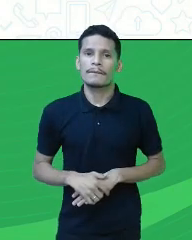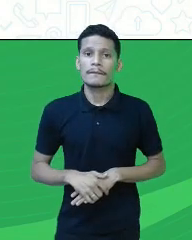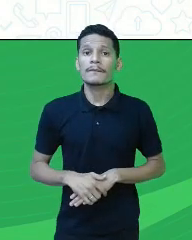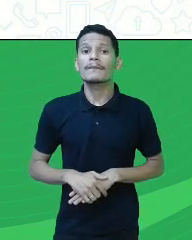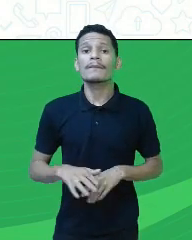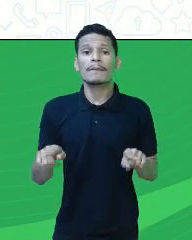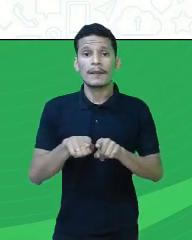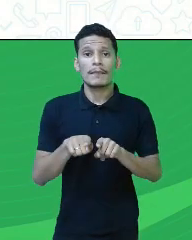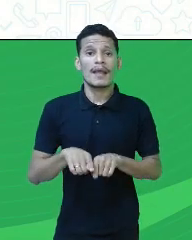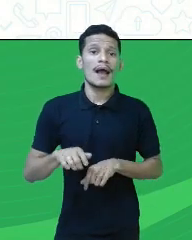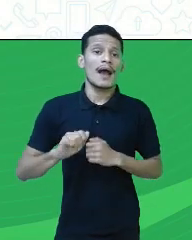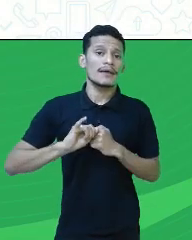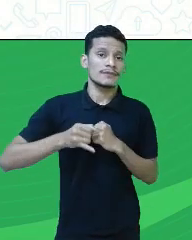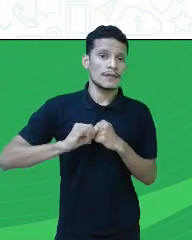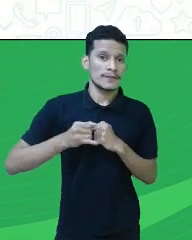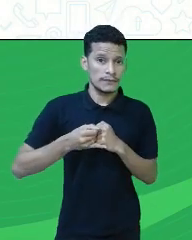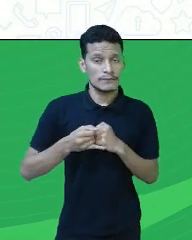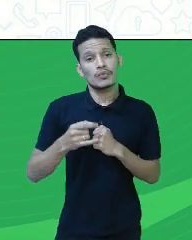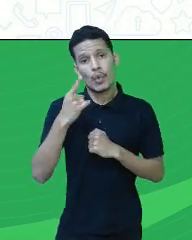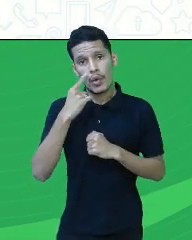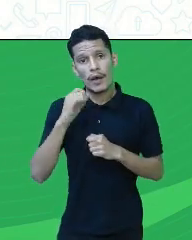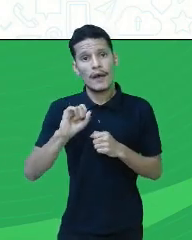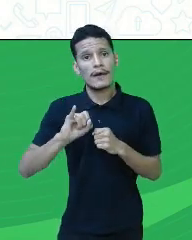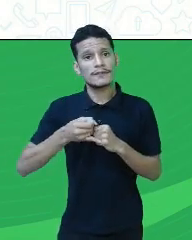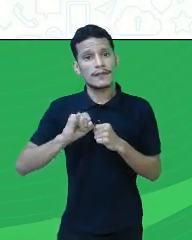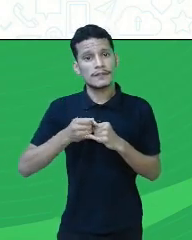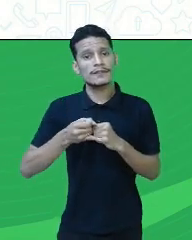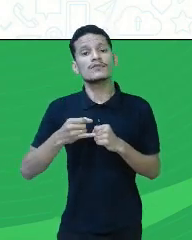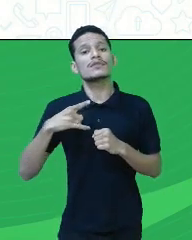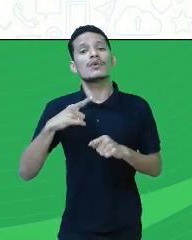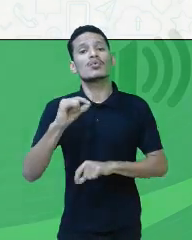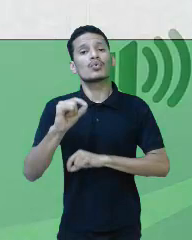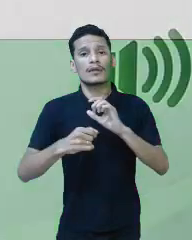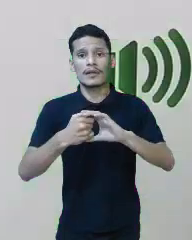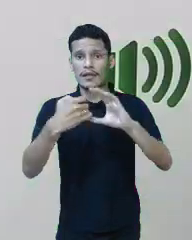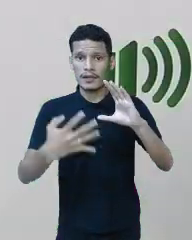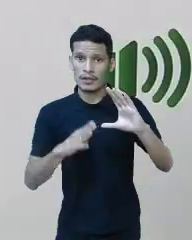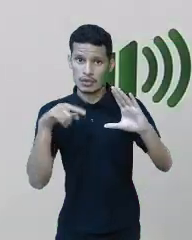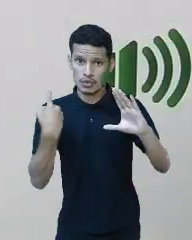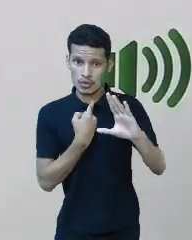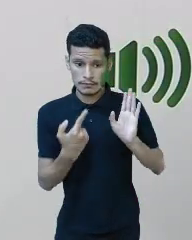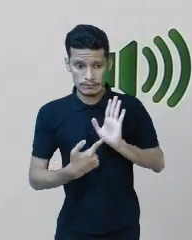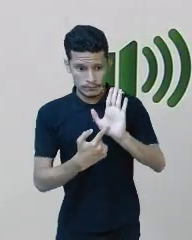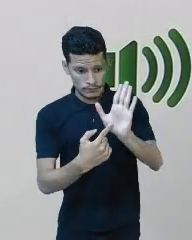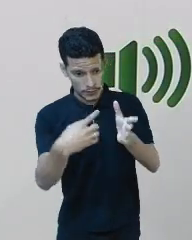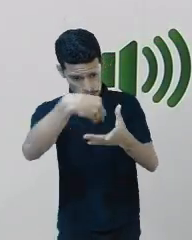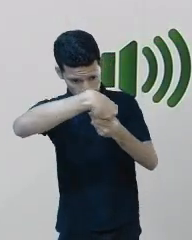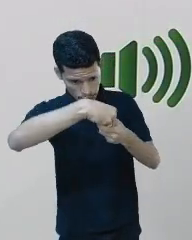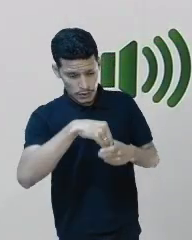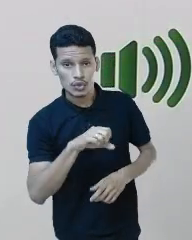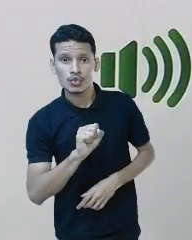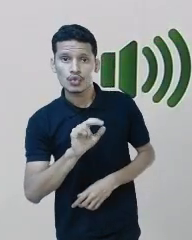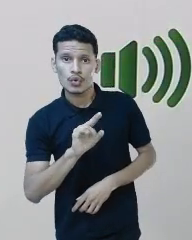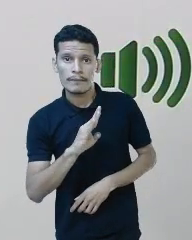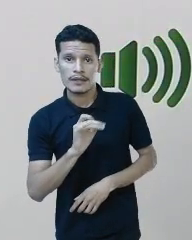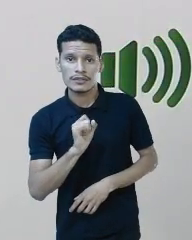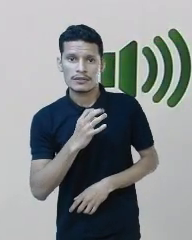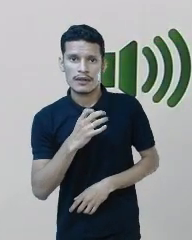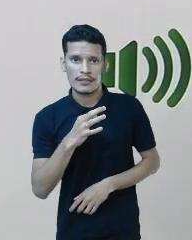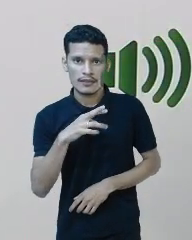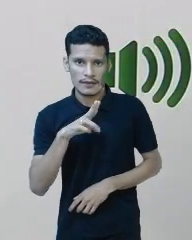Com adjetivos. Olha, lembrando, os adjetivos são características que nós damos aos substantivos,